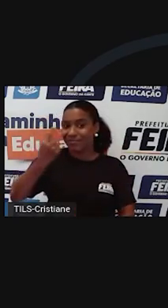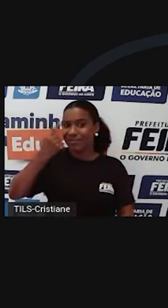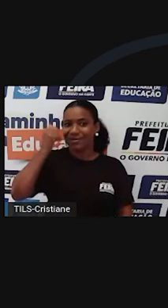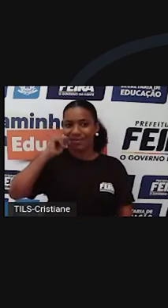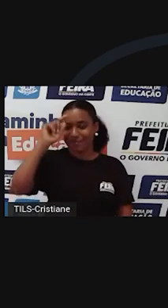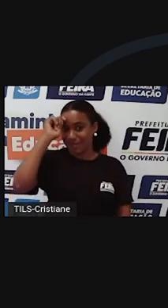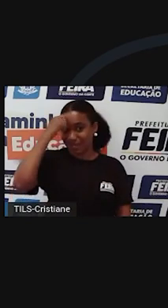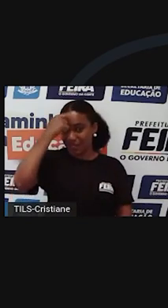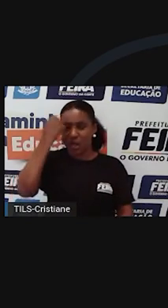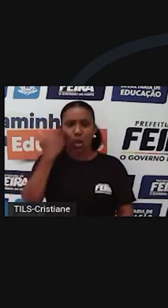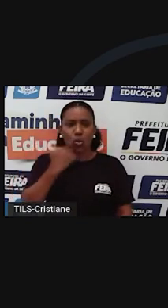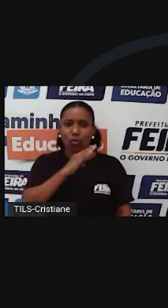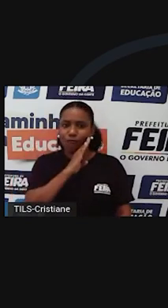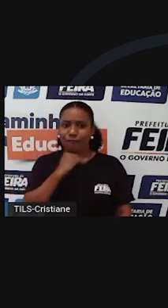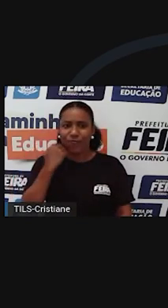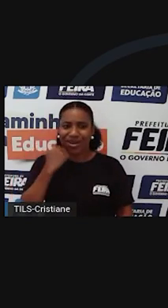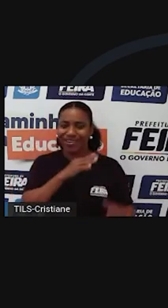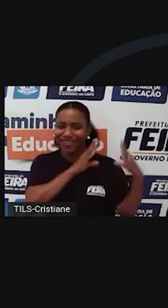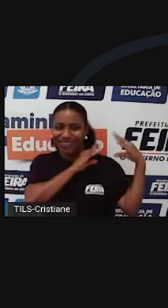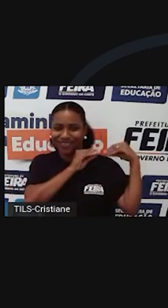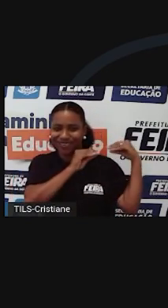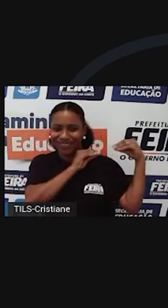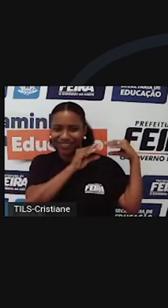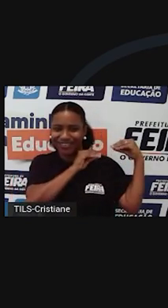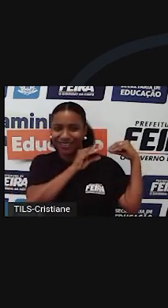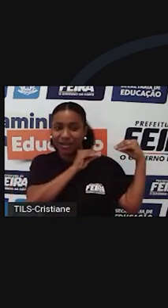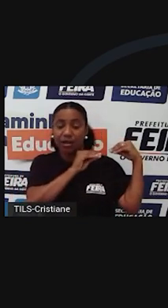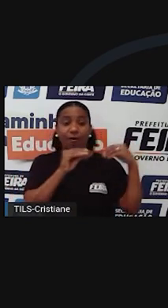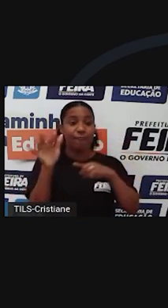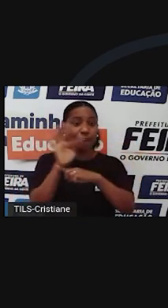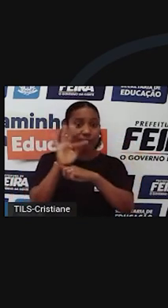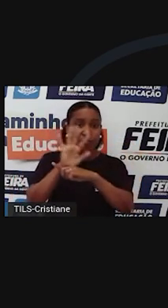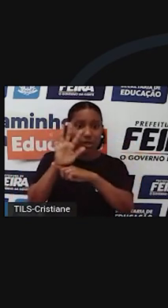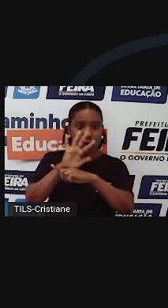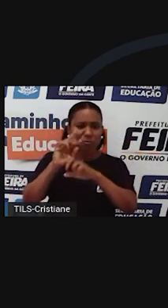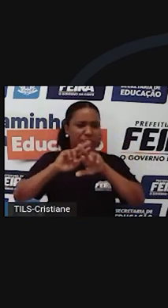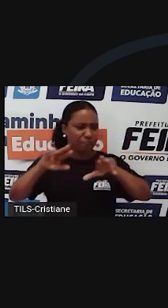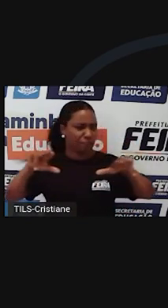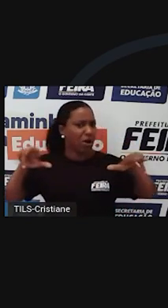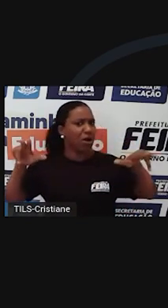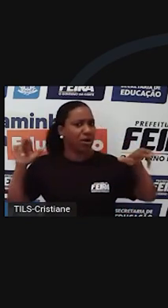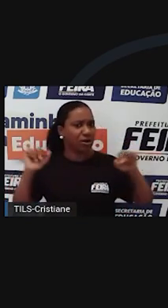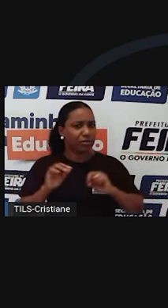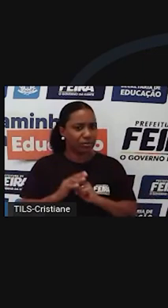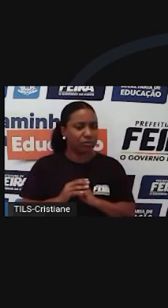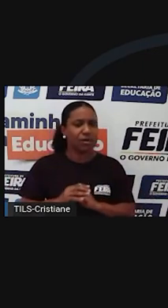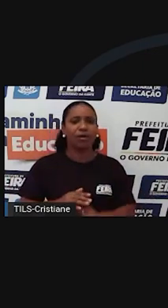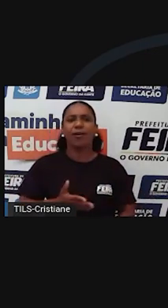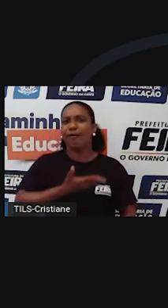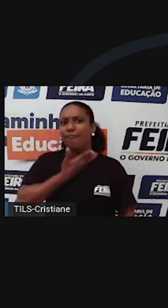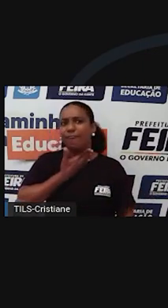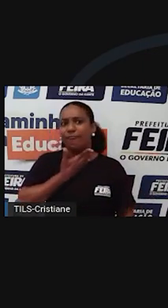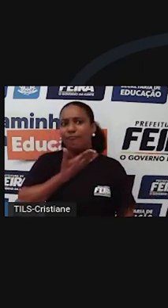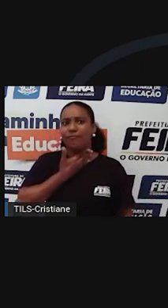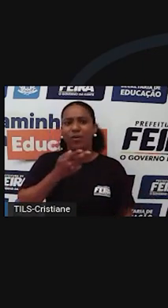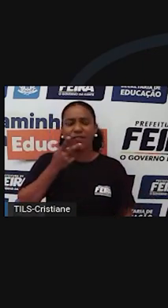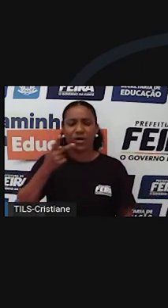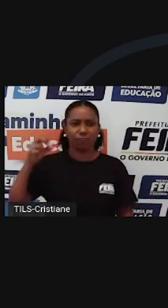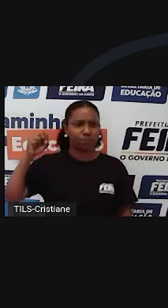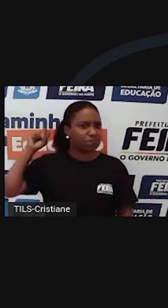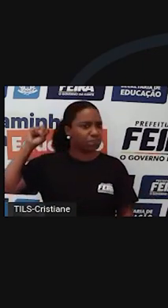de novelas, dezenas de filmes. E ela falava com uma fala assim, muito empoderada nessa